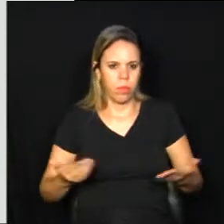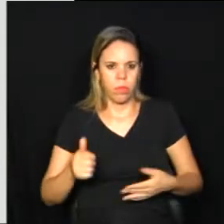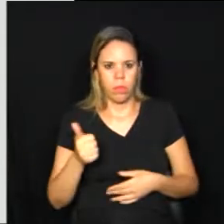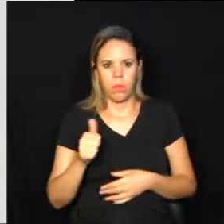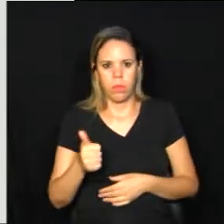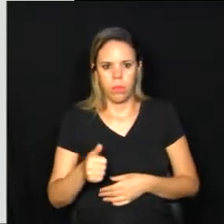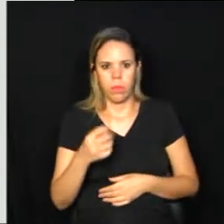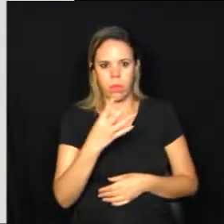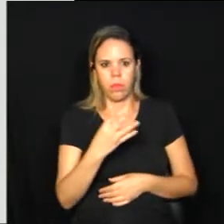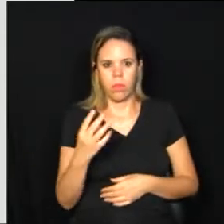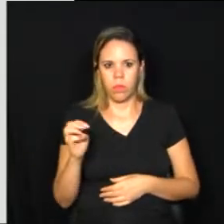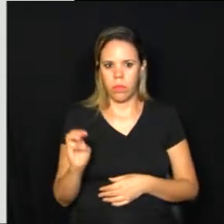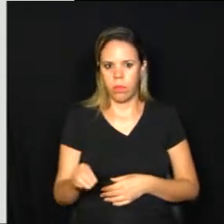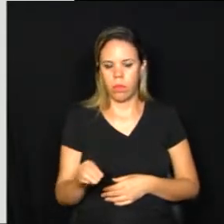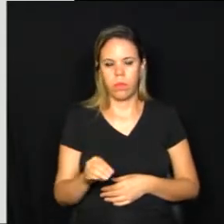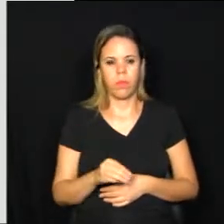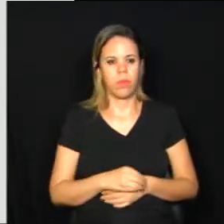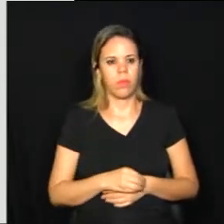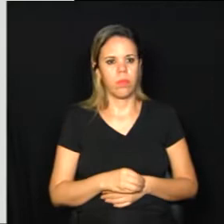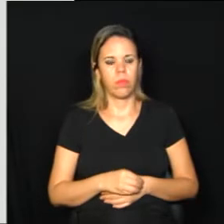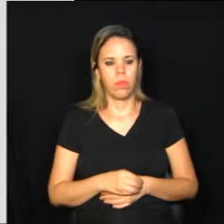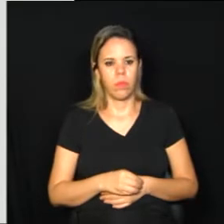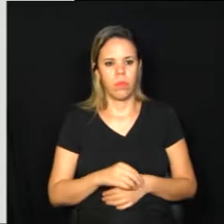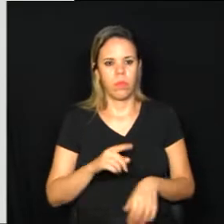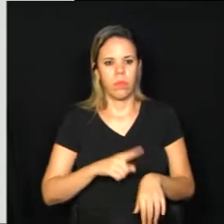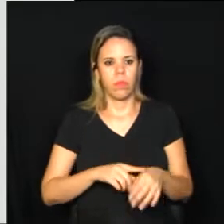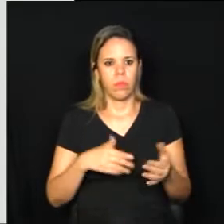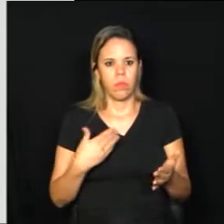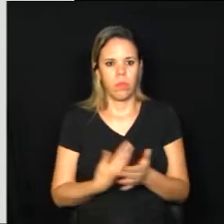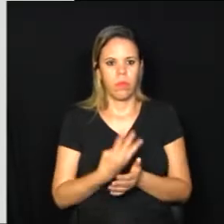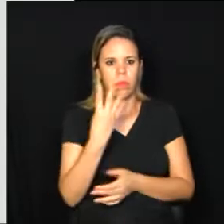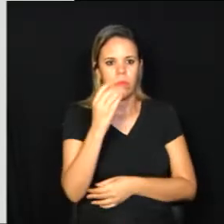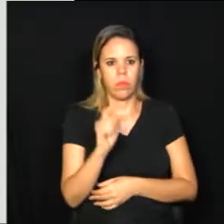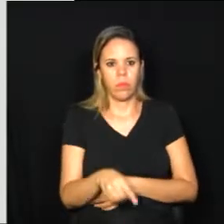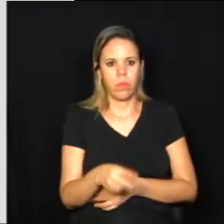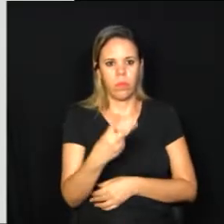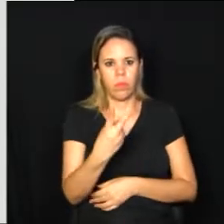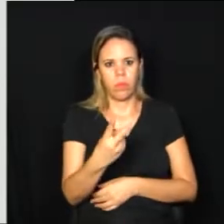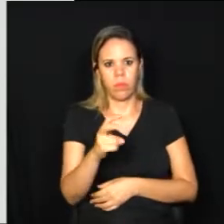horas e 44 minutos. E até o momento nós temos